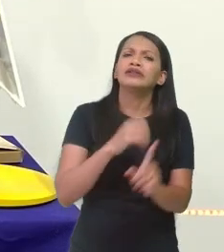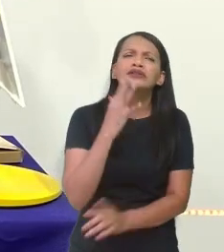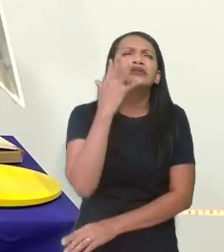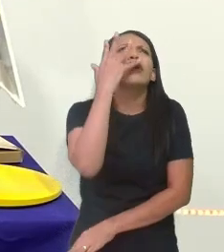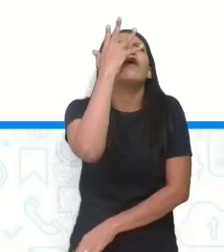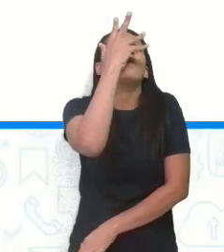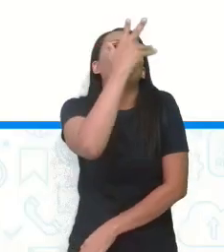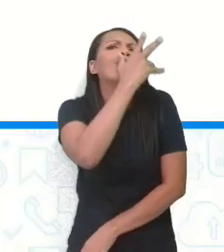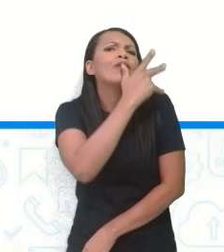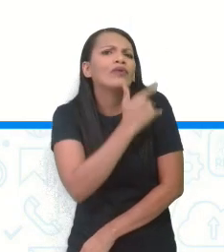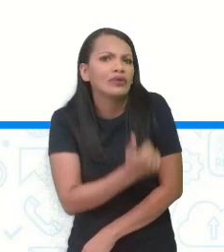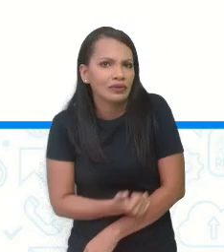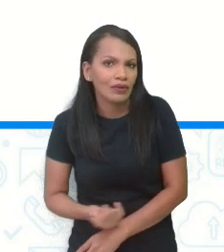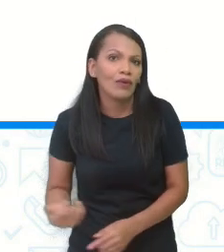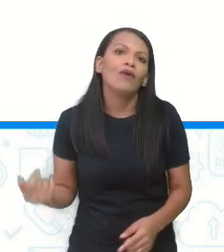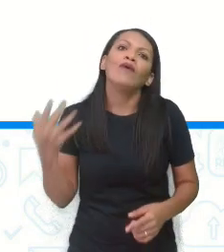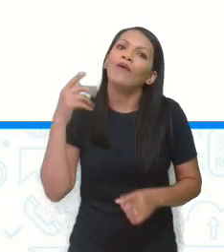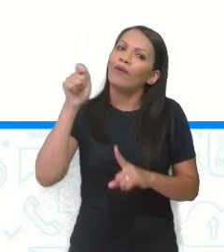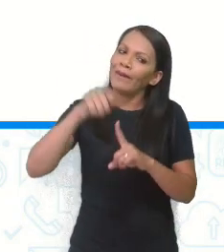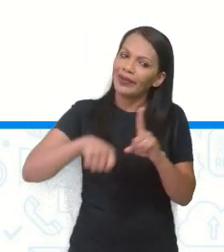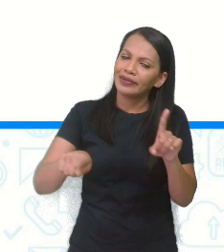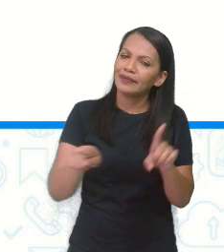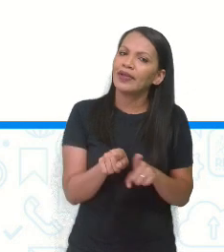mês mais comercial.